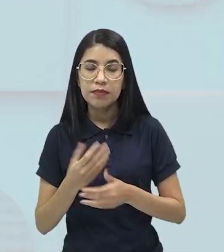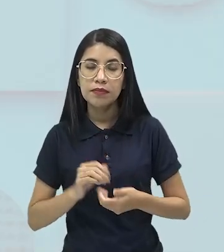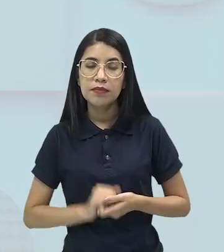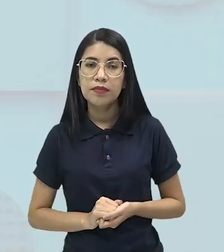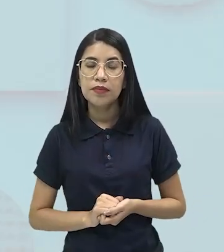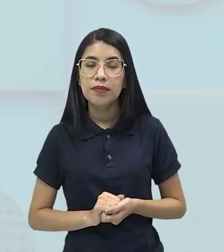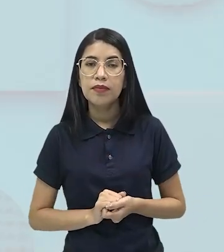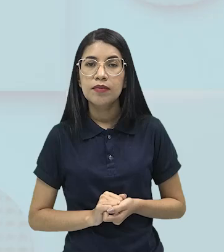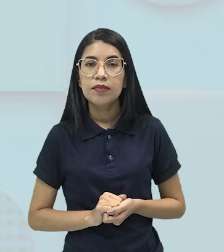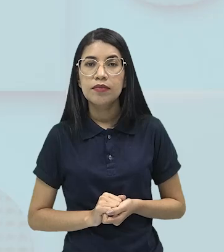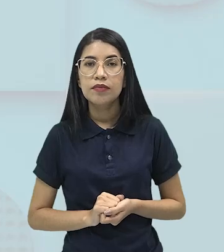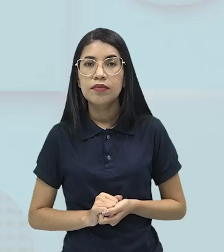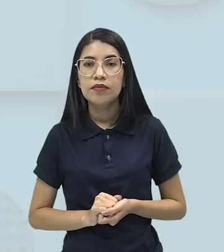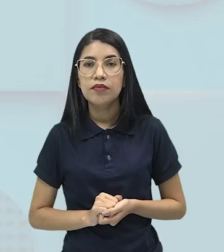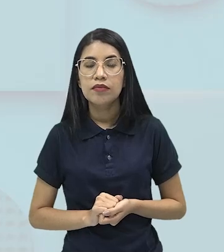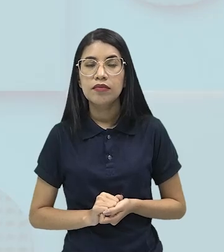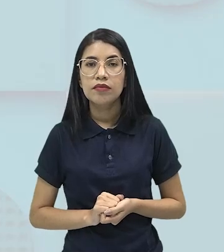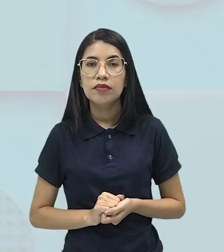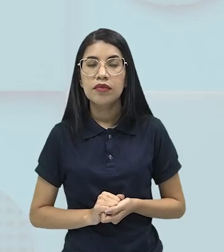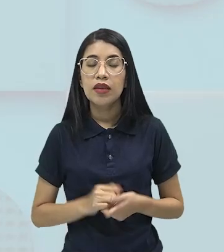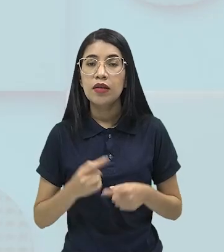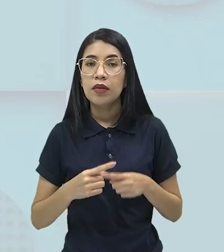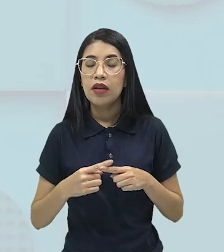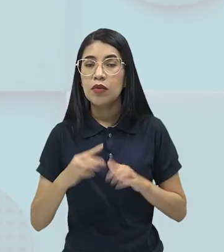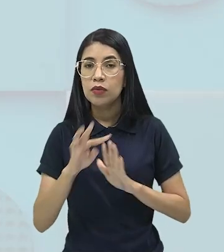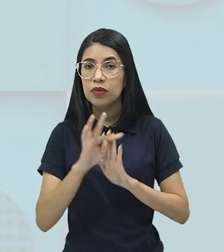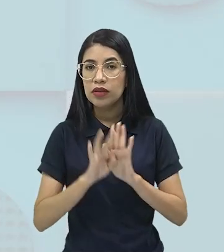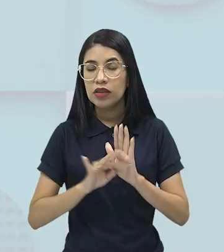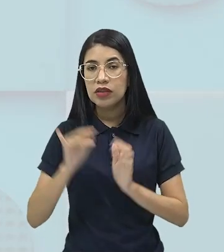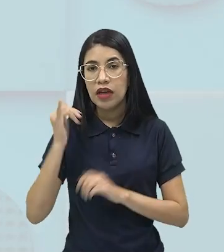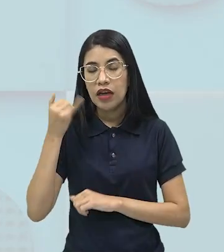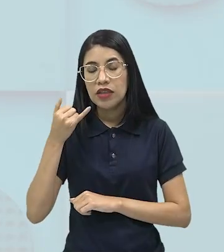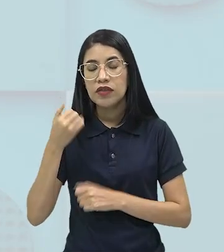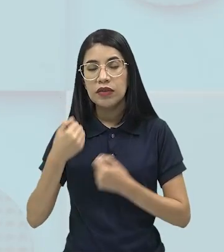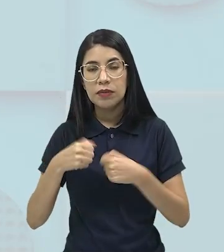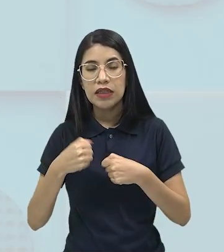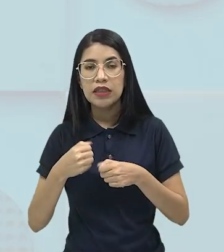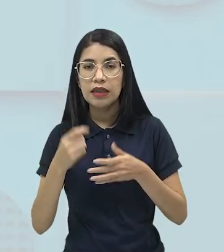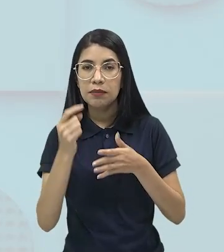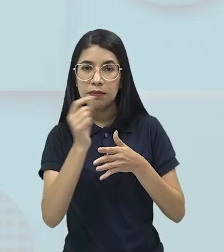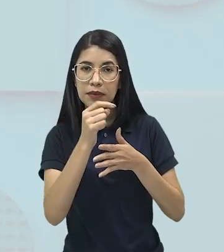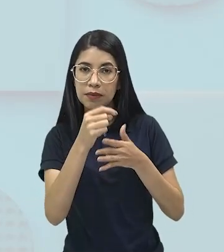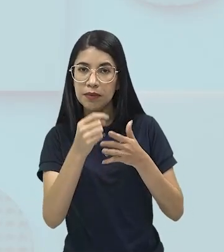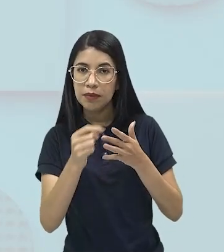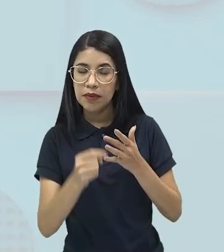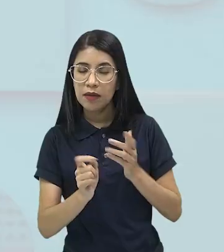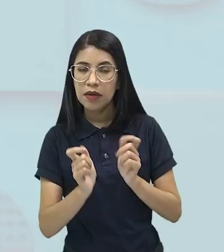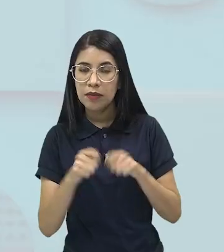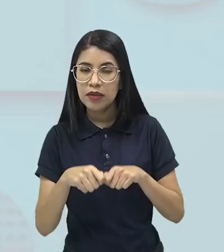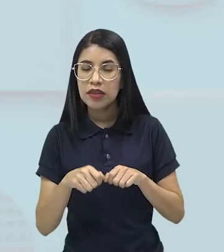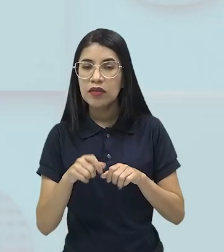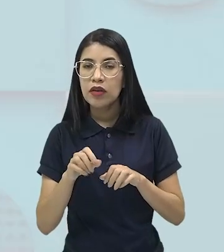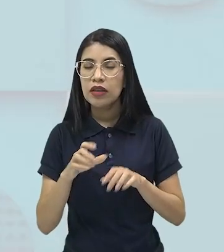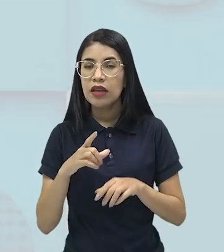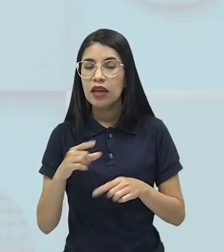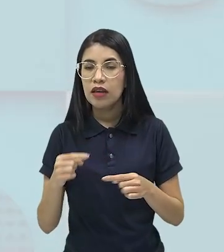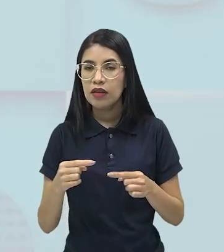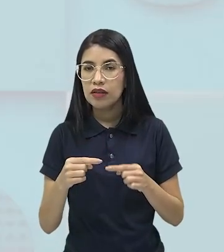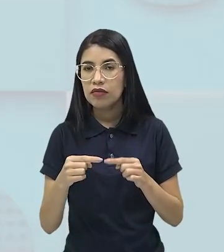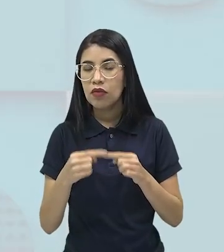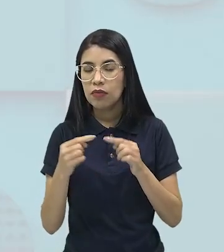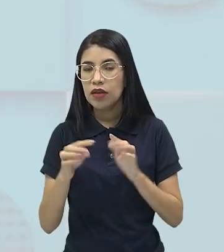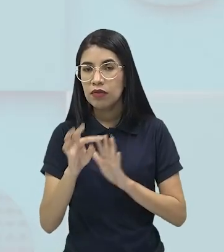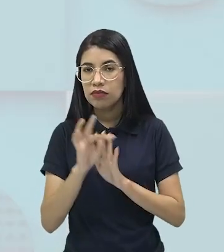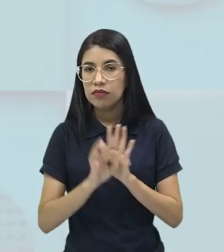Porque, como é um texto narrativo, ele precisa ter todos esses elementos, né? Aí o que acontece?